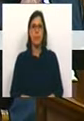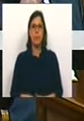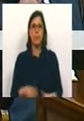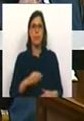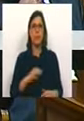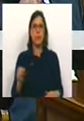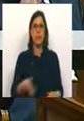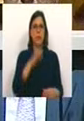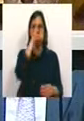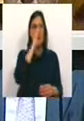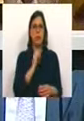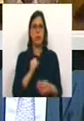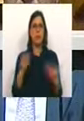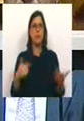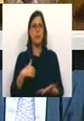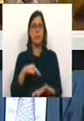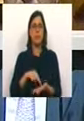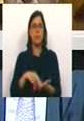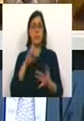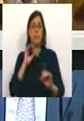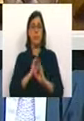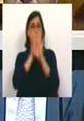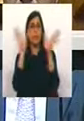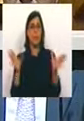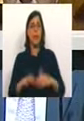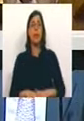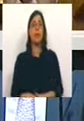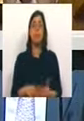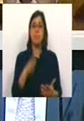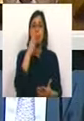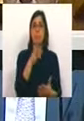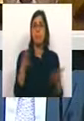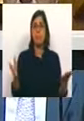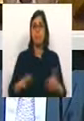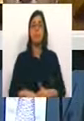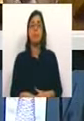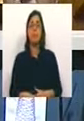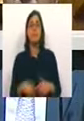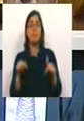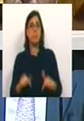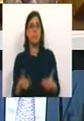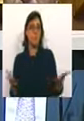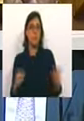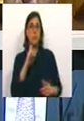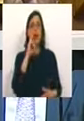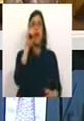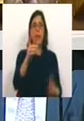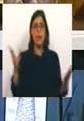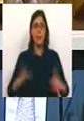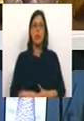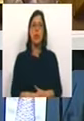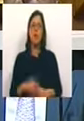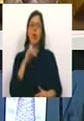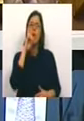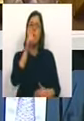Senhor Primeiro-Ministro, nossa posição por isso é clara. E dizer-lhe que fica aqui um aviso. E